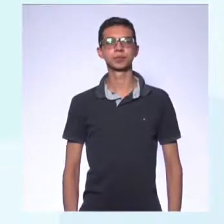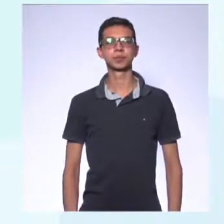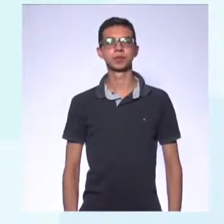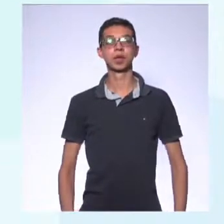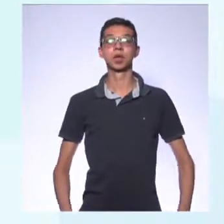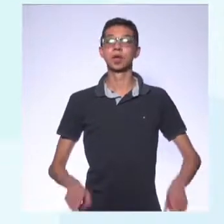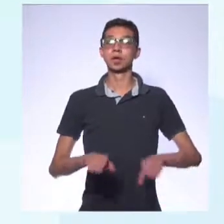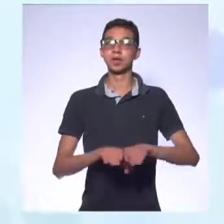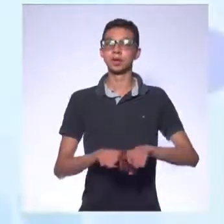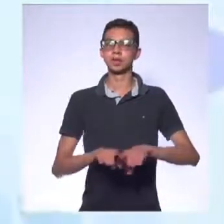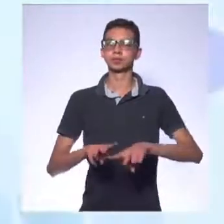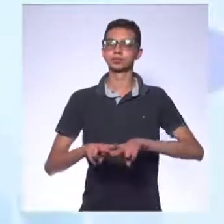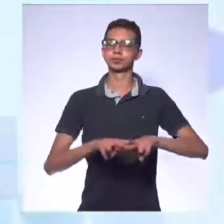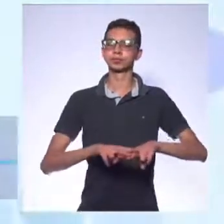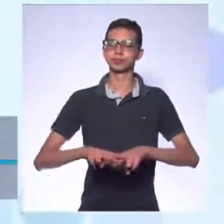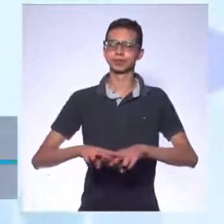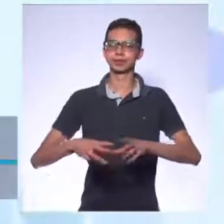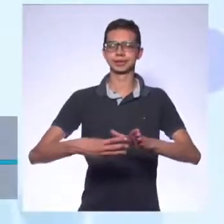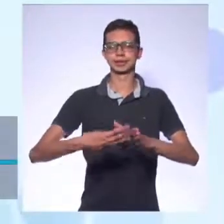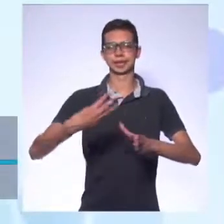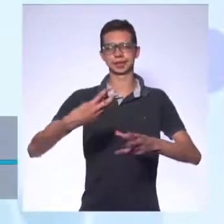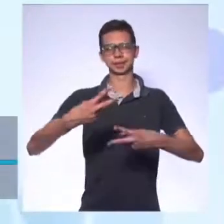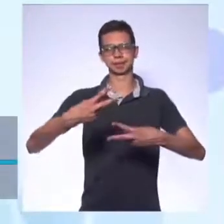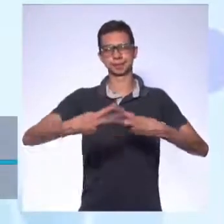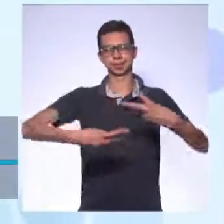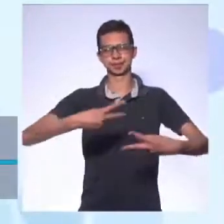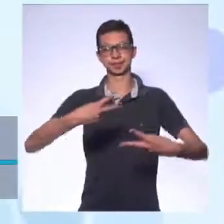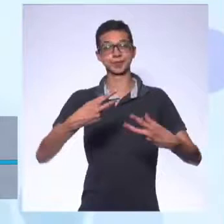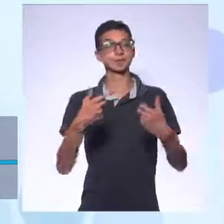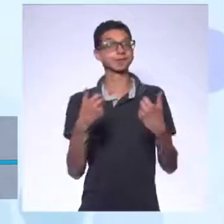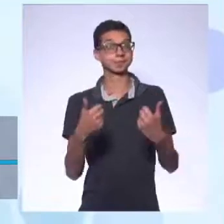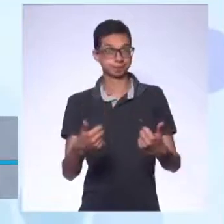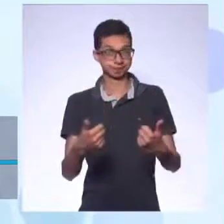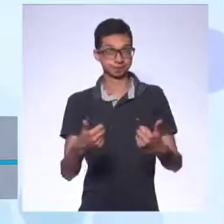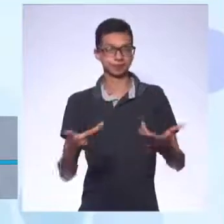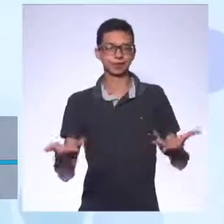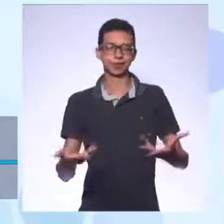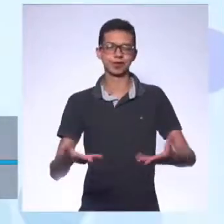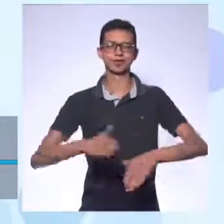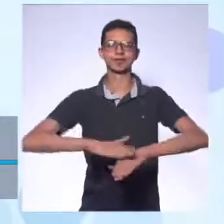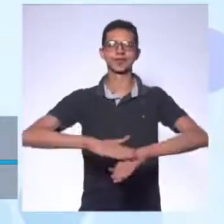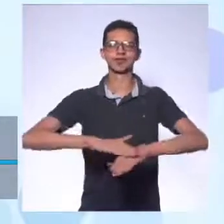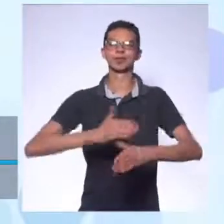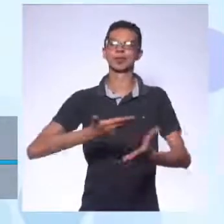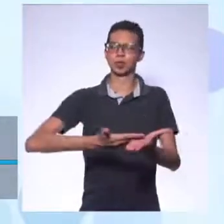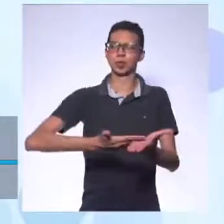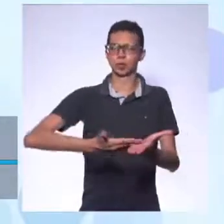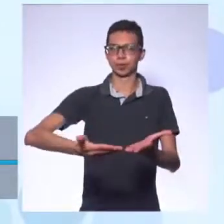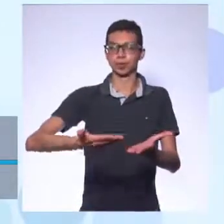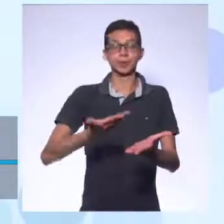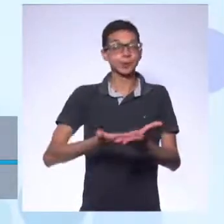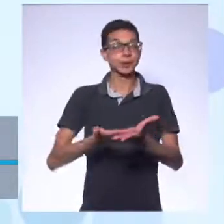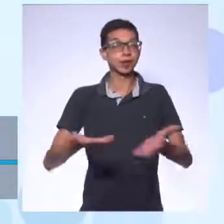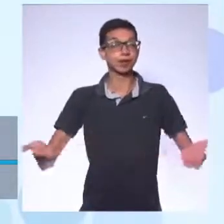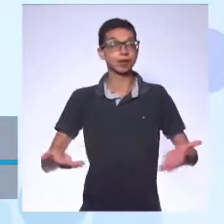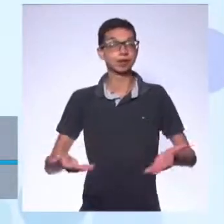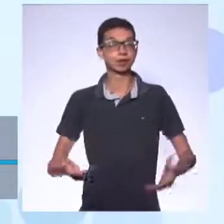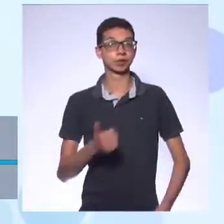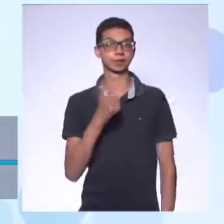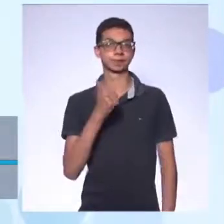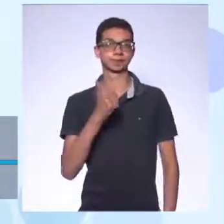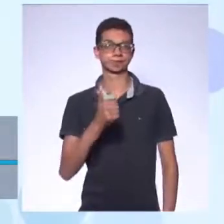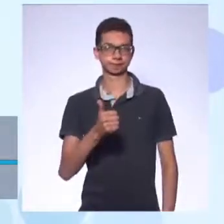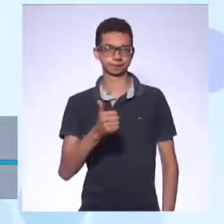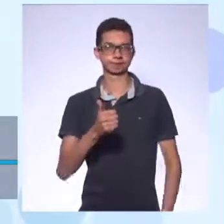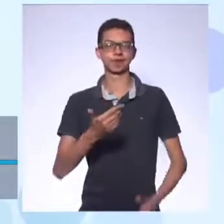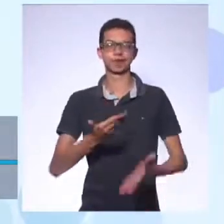Revisitação aí do terceiro bimestre. Tá bom? Então é isso aí que a gente vai fazer. A gente vai começar isso nesta aula. Tá?